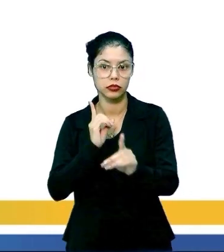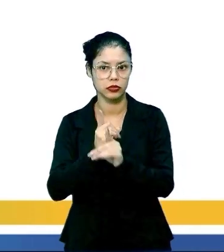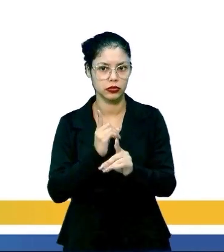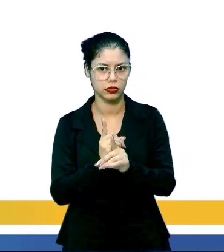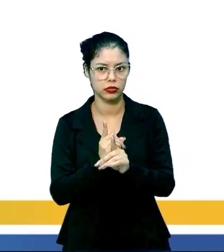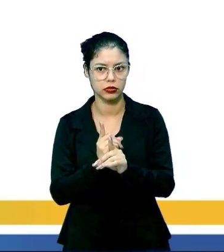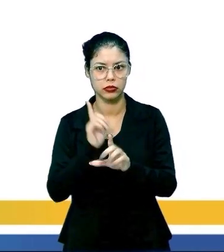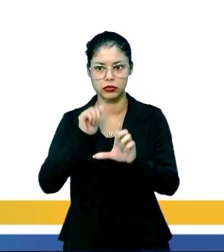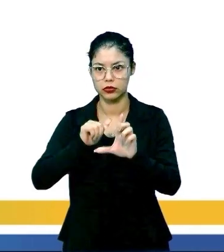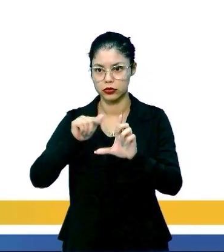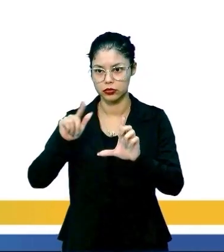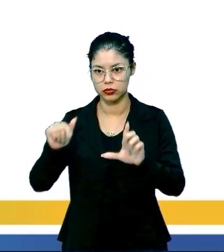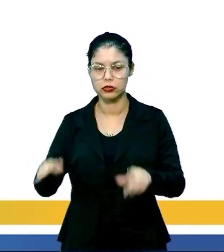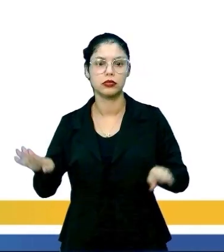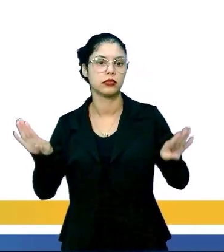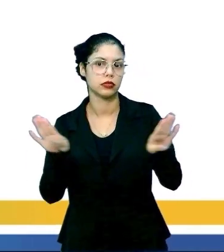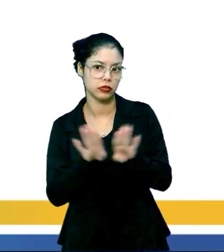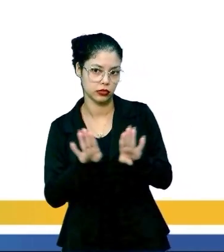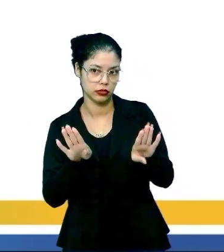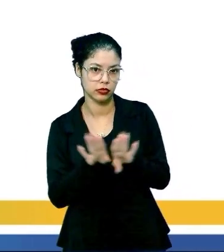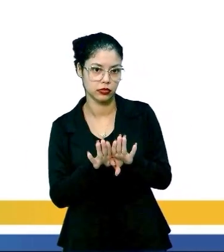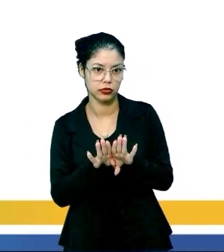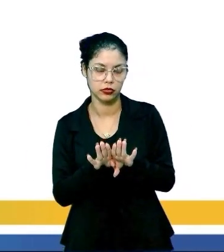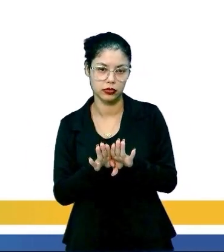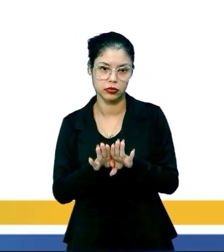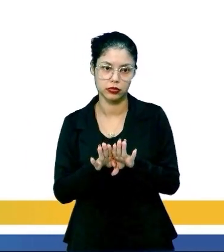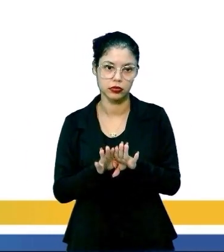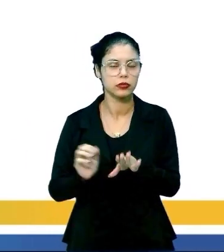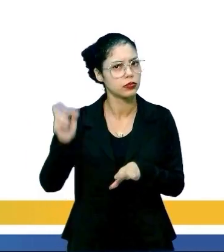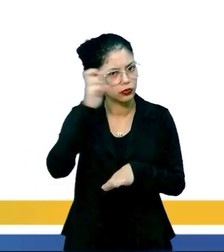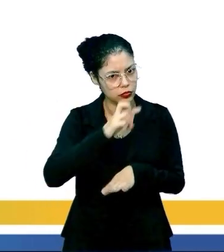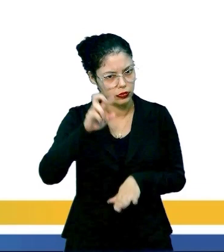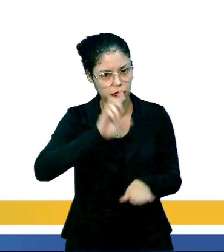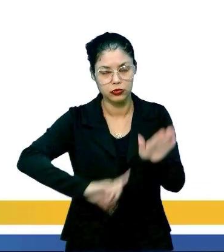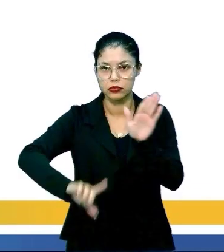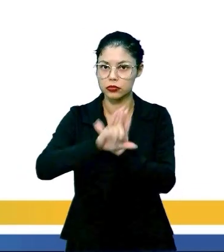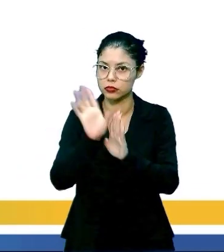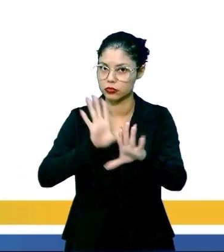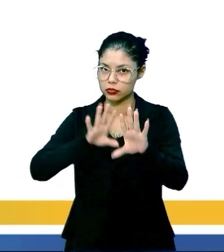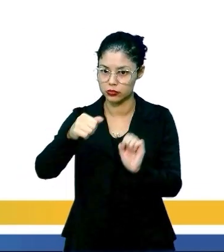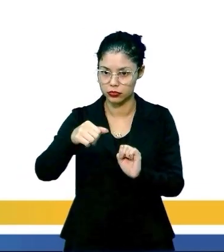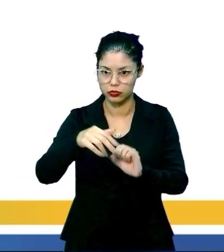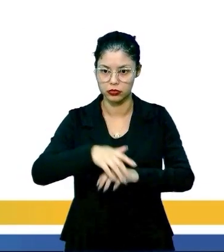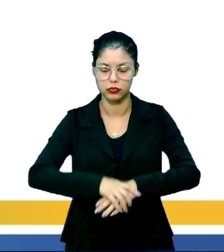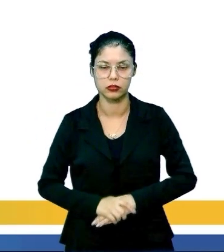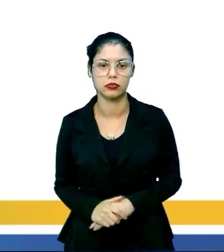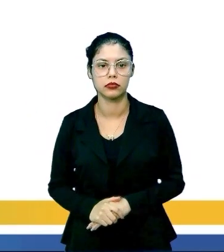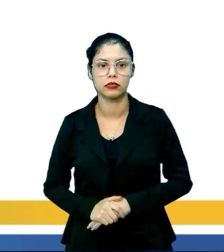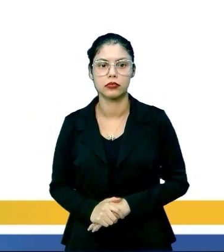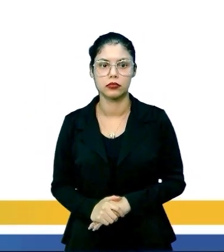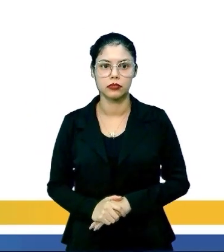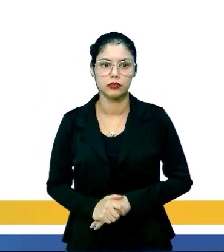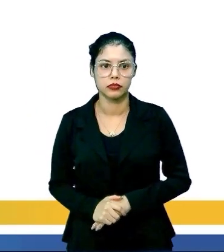a identificação do seu gráfico e também a análise da lei de formação.